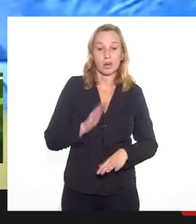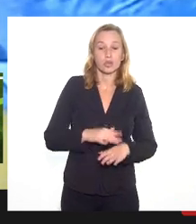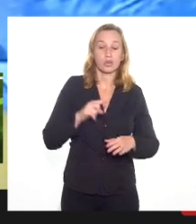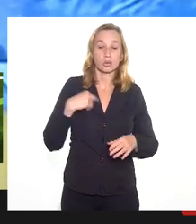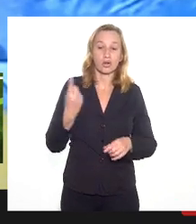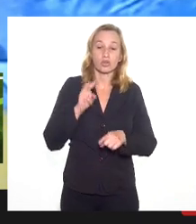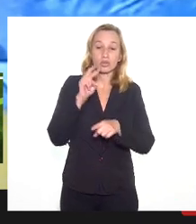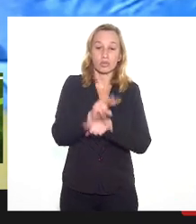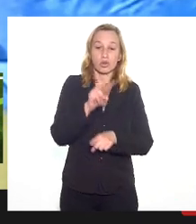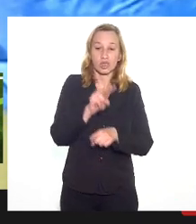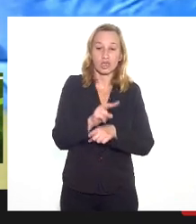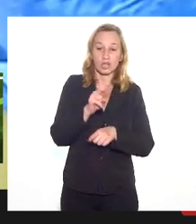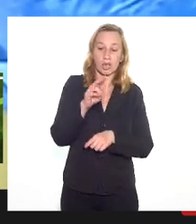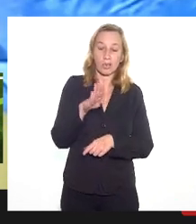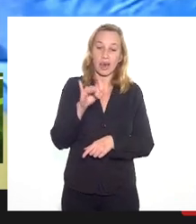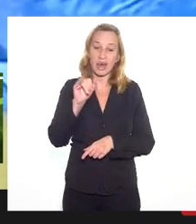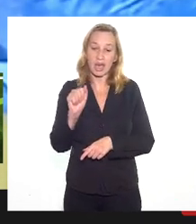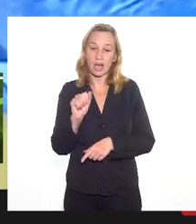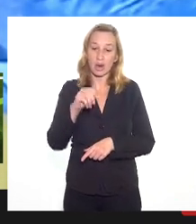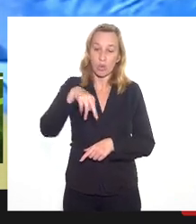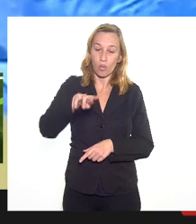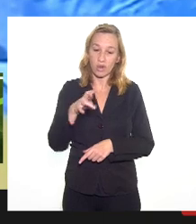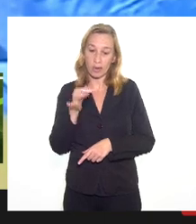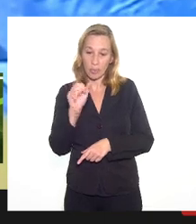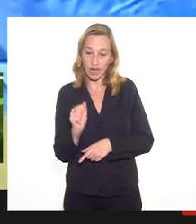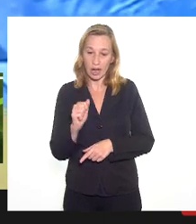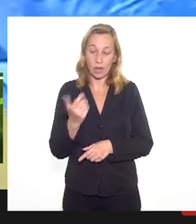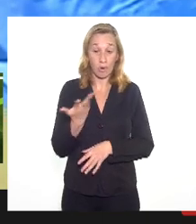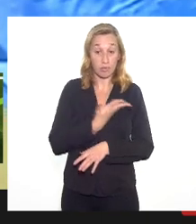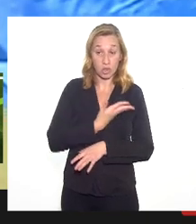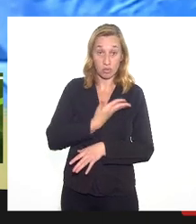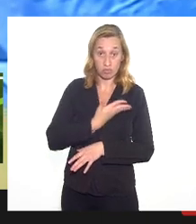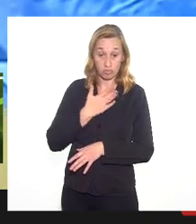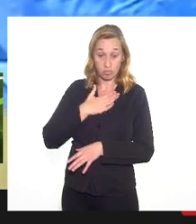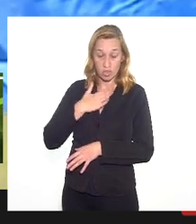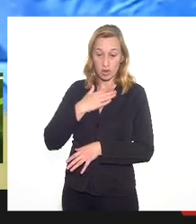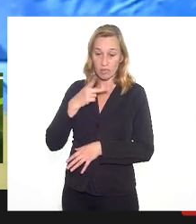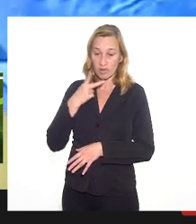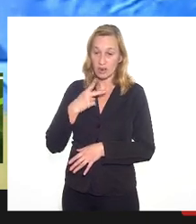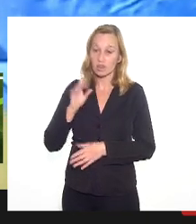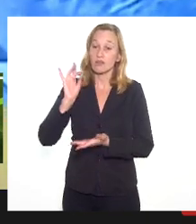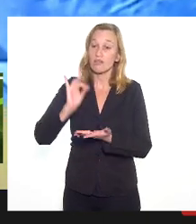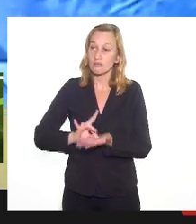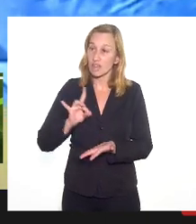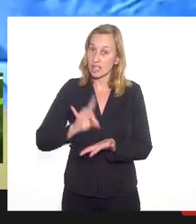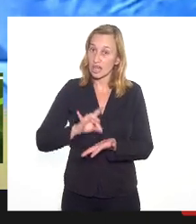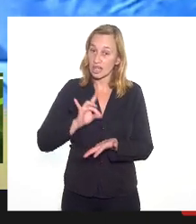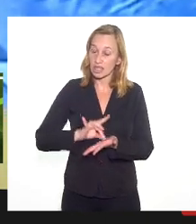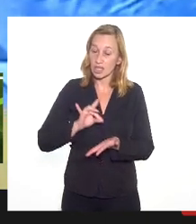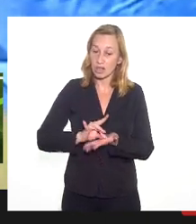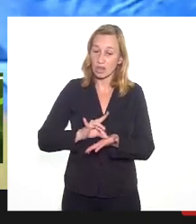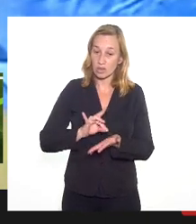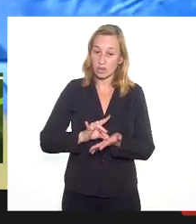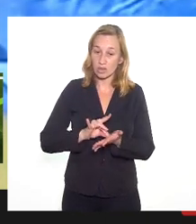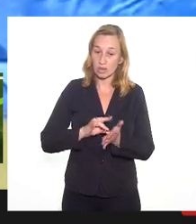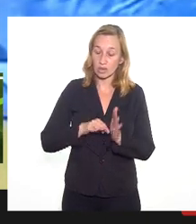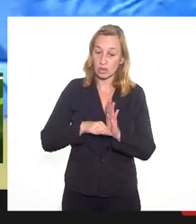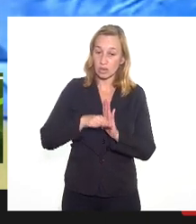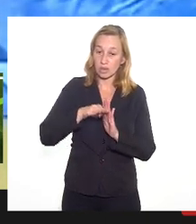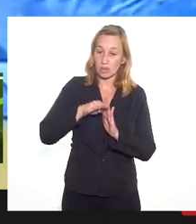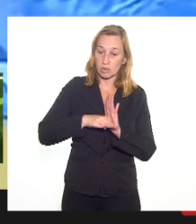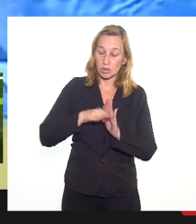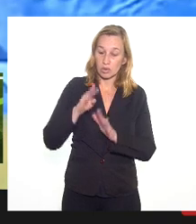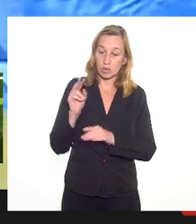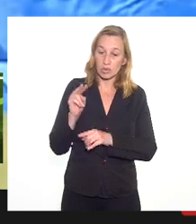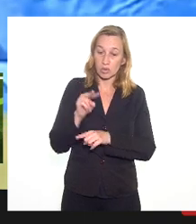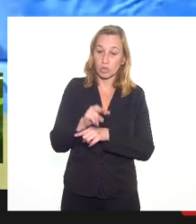Baía de Guanabara. Posso dizer, um amigo meu, um ambientalista chamado Miguel, diz que nós somos os verdadeiros medidor ecológico do ecossistema em